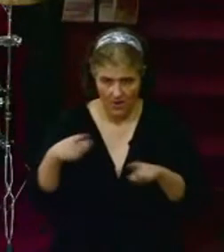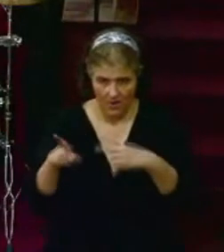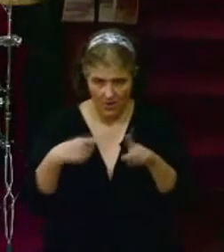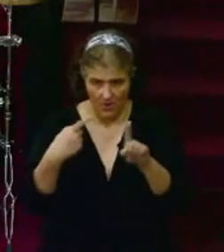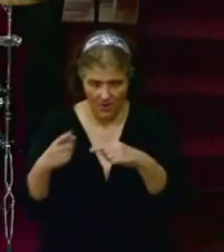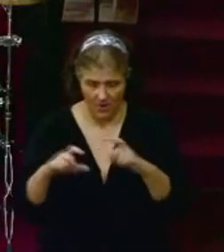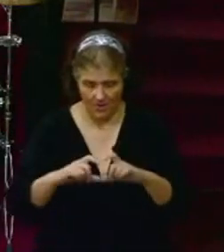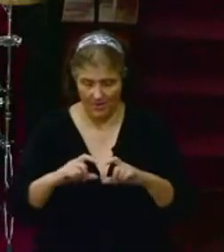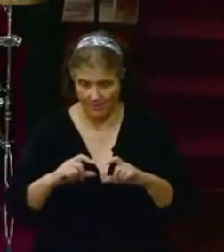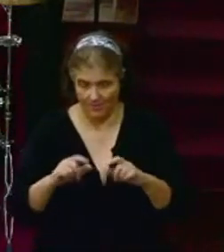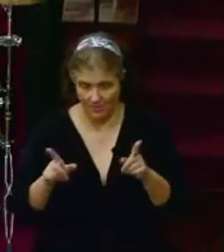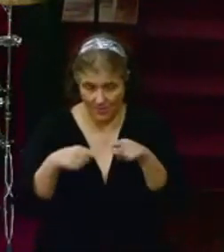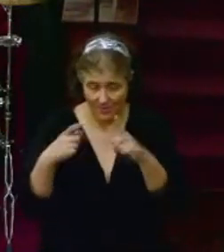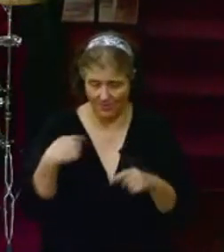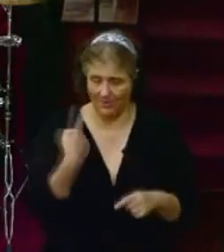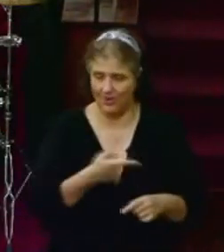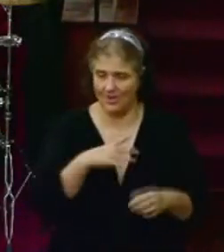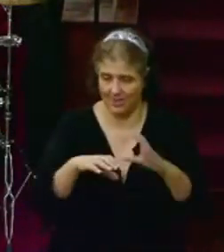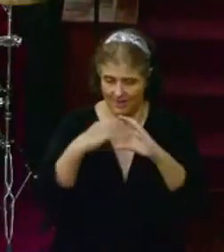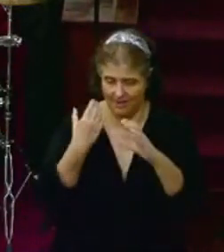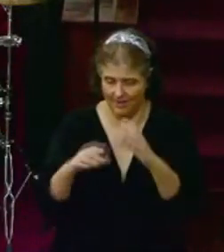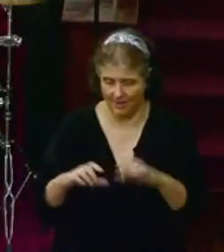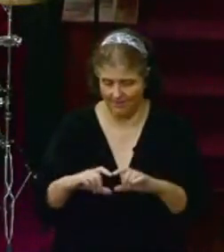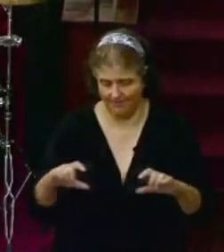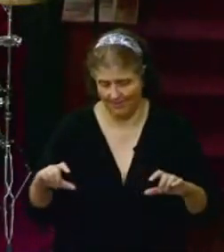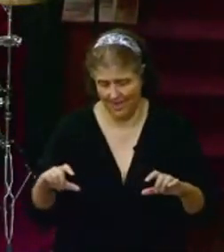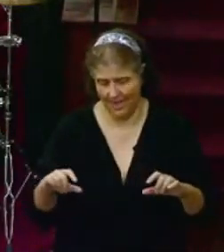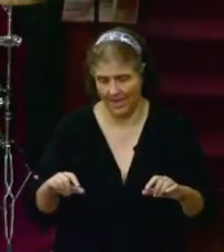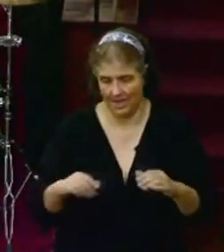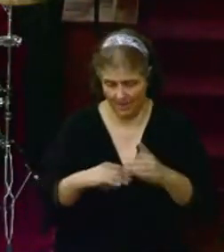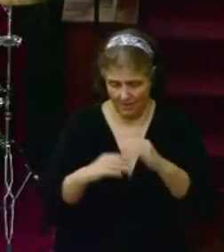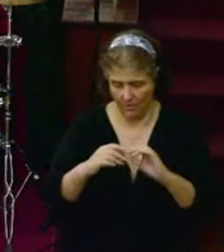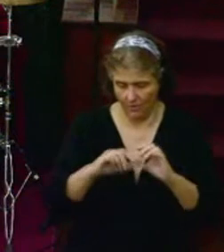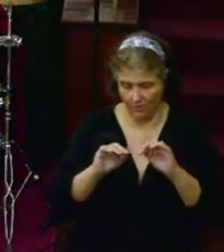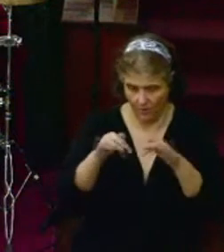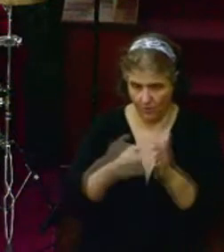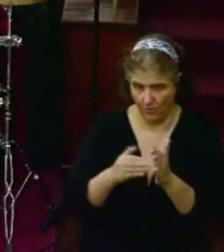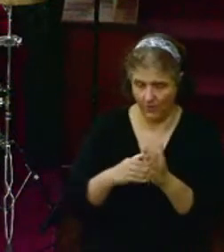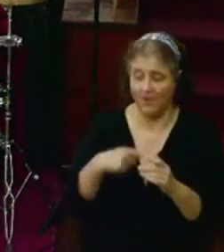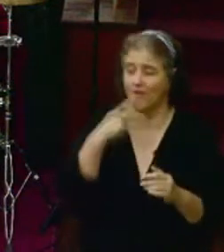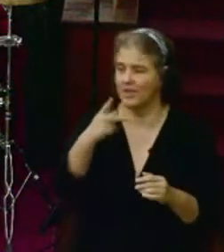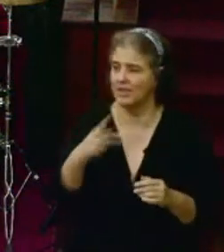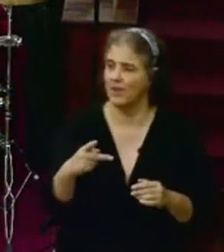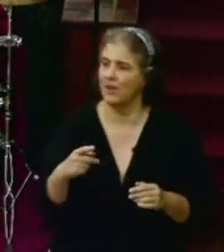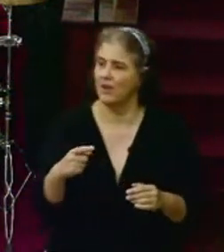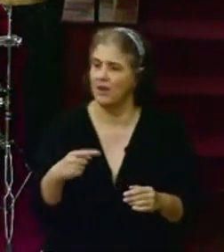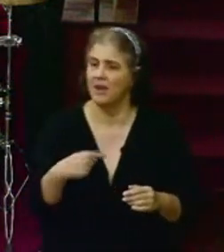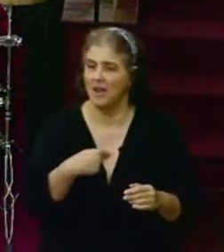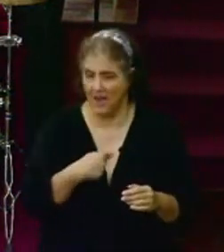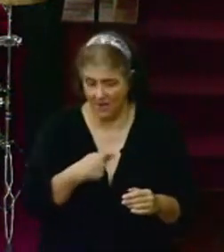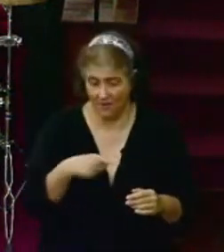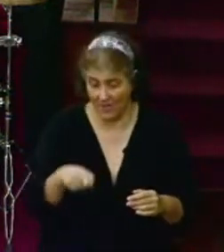indigno foste escolhido, jamais vaciles, porque eu te amei. Irmãos, não se ofendam pelo que eu vou dizer